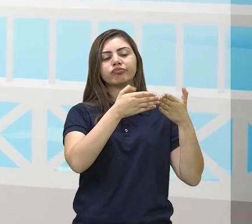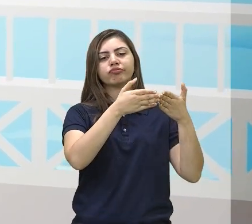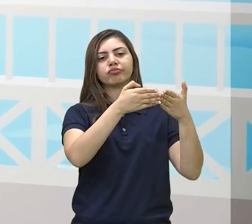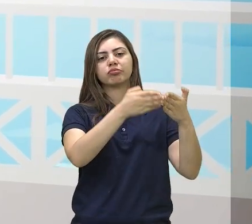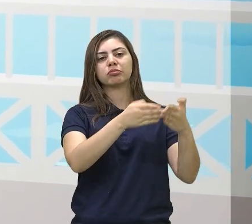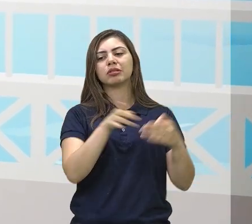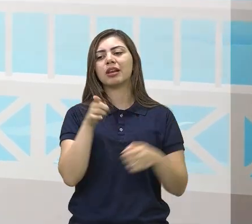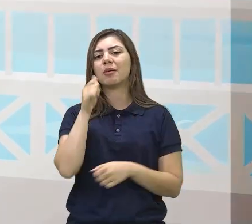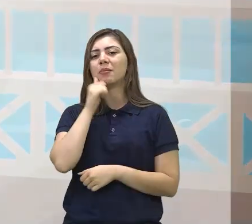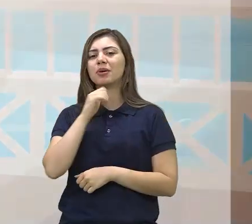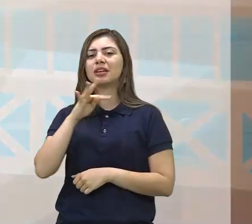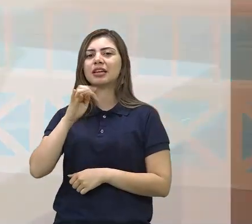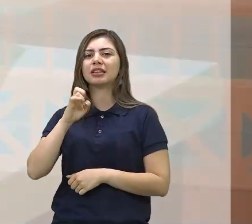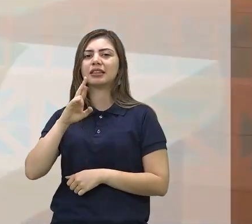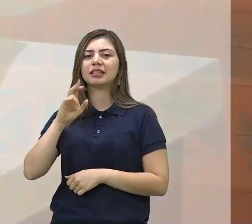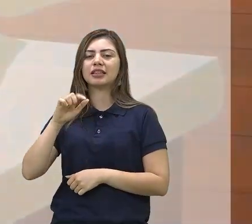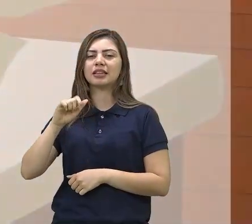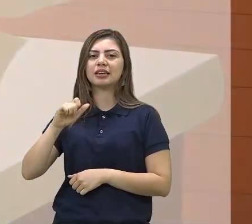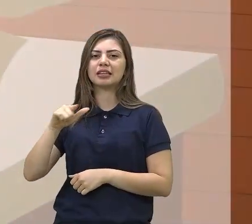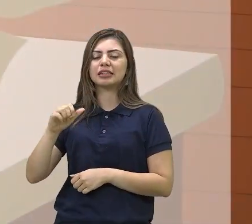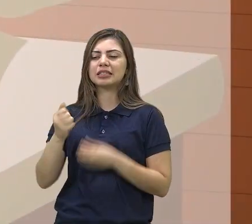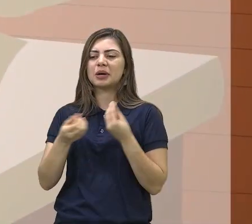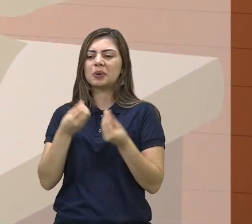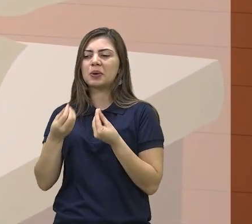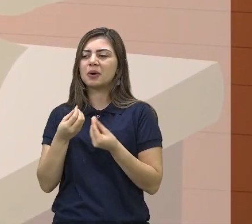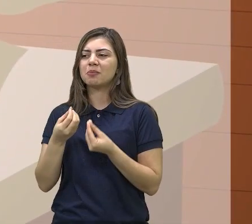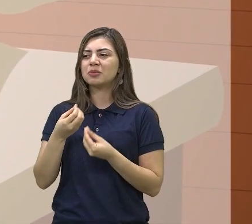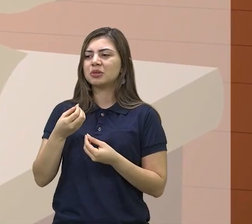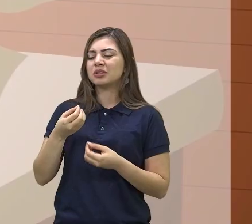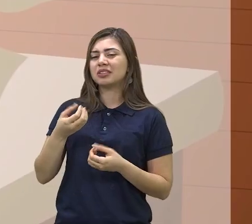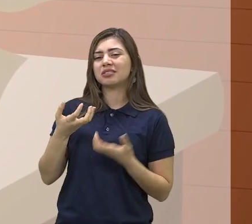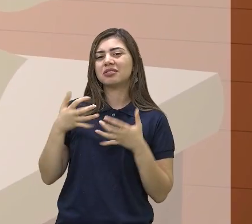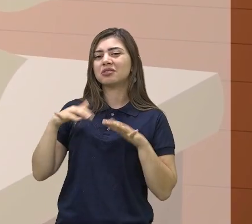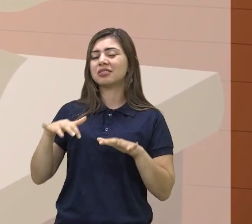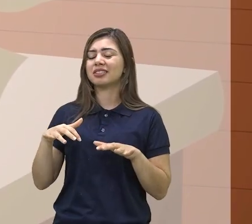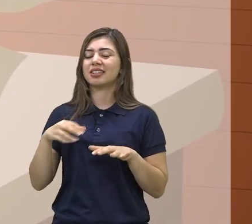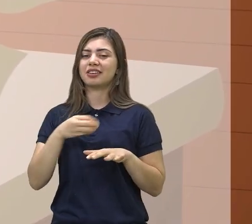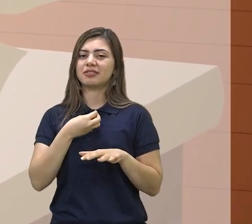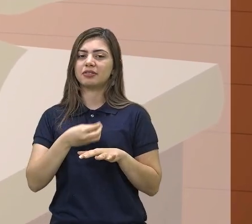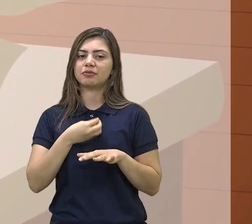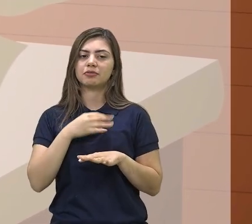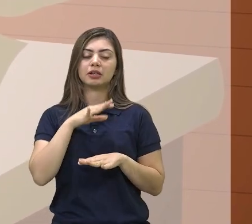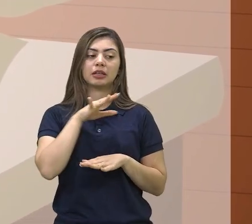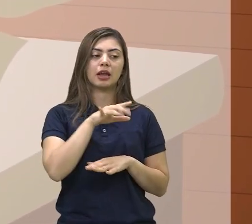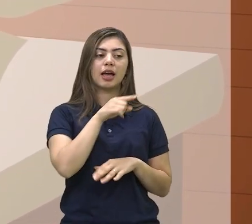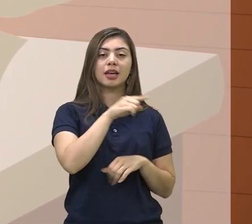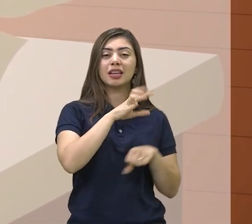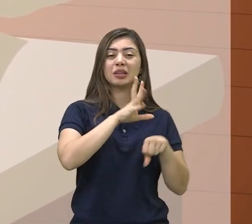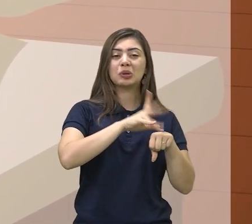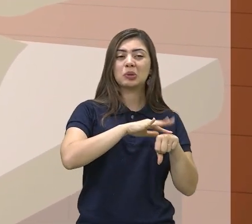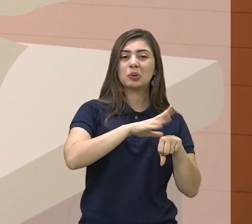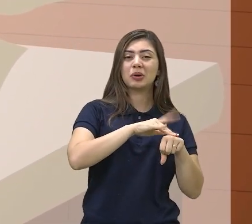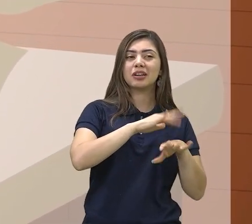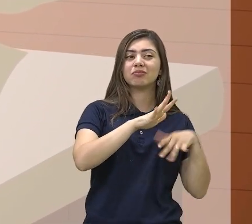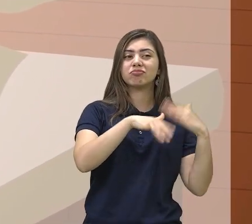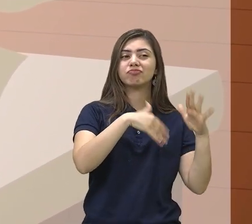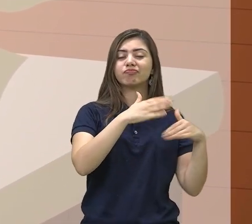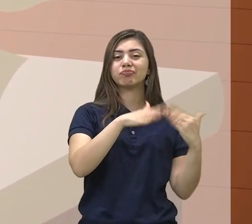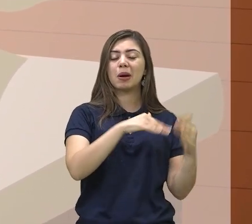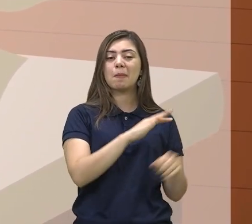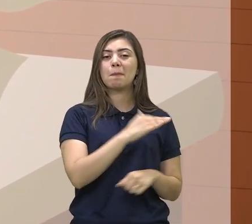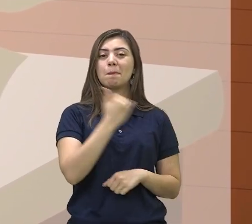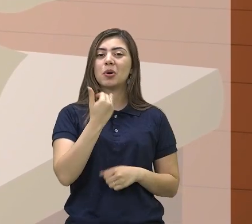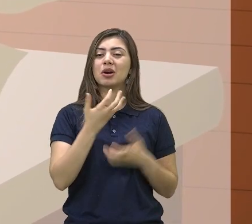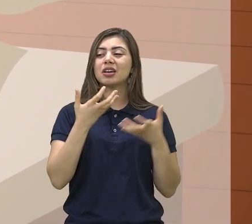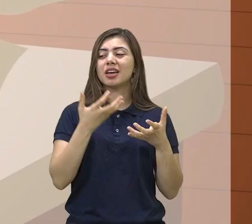tem forças para viver. No mar, Simão adoece. Morre 9 dias depois, chamando